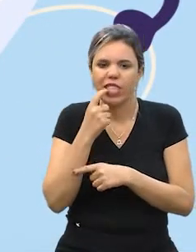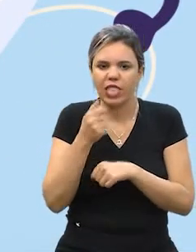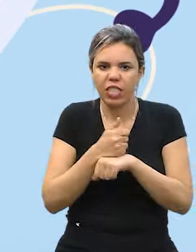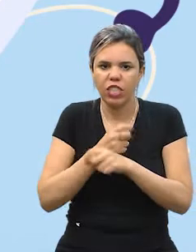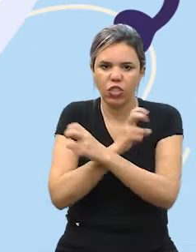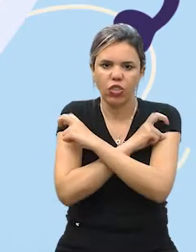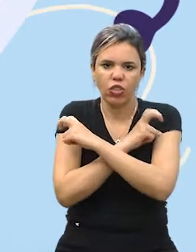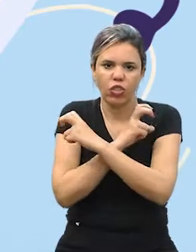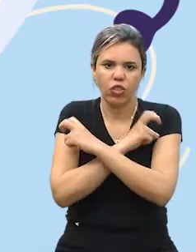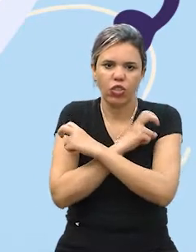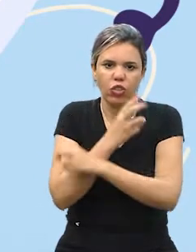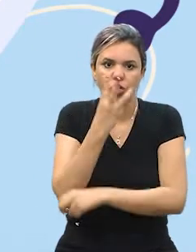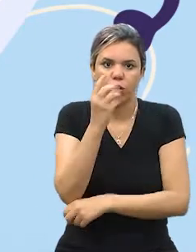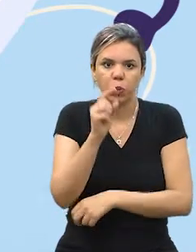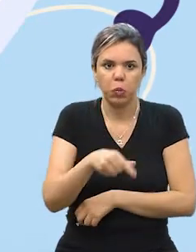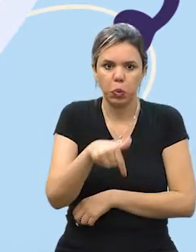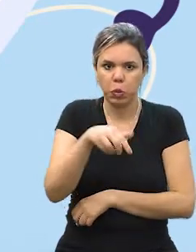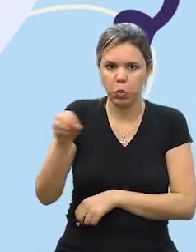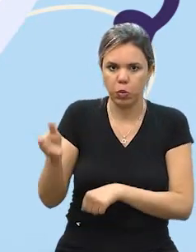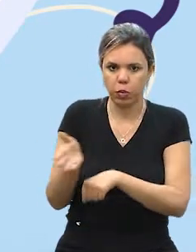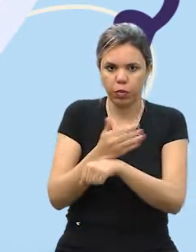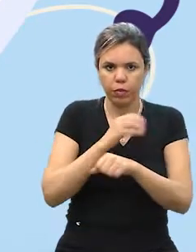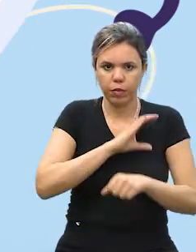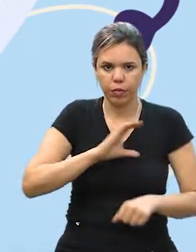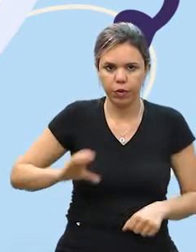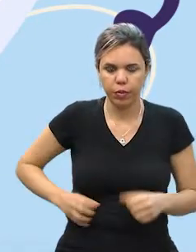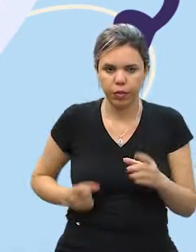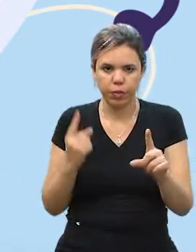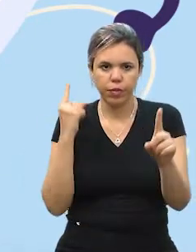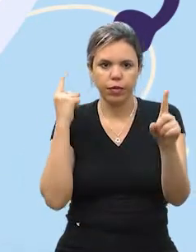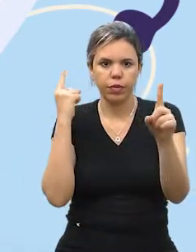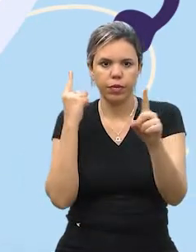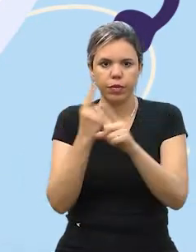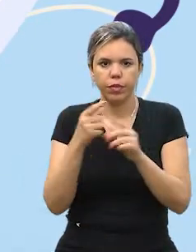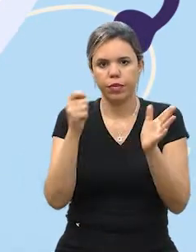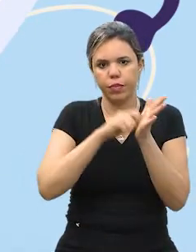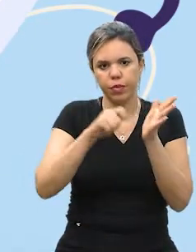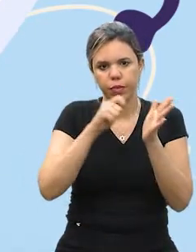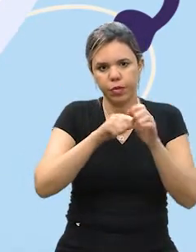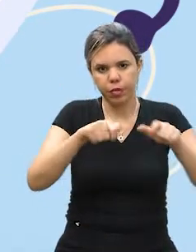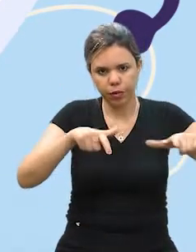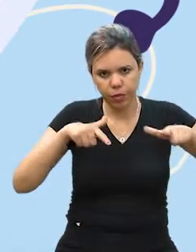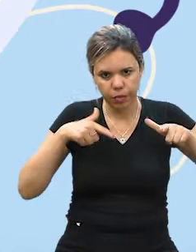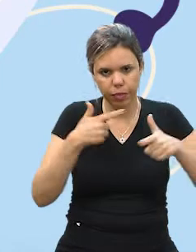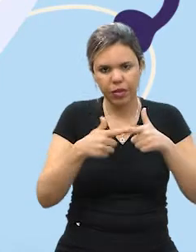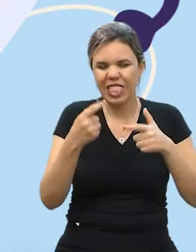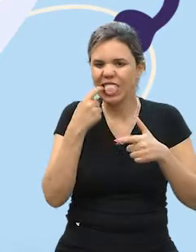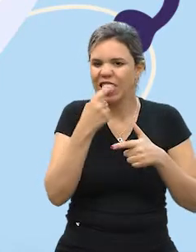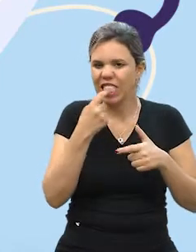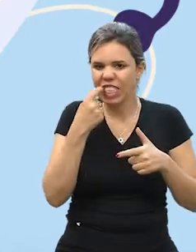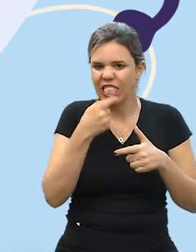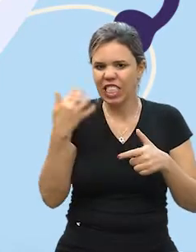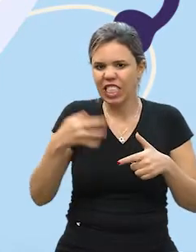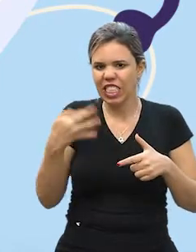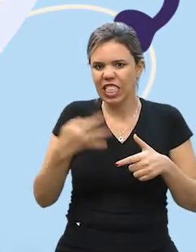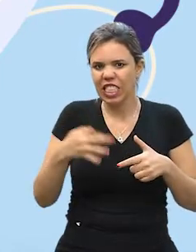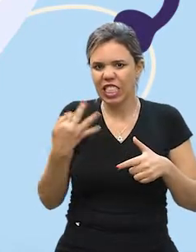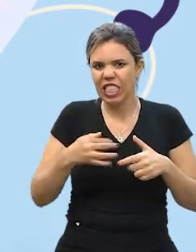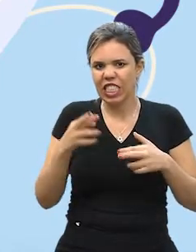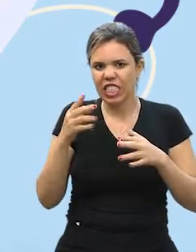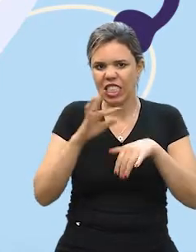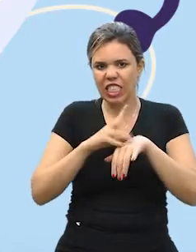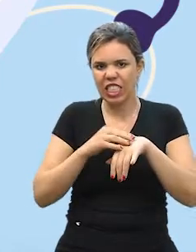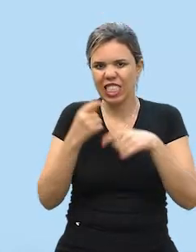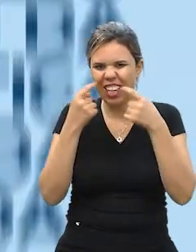no Egito datam de 3.700 a.C. e foram encontradas em manuscritos, citando problemas bucais como dores de dente e